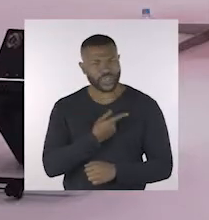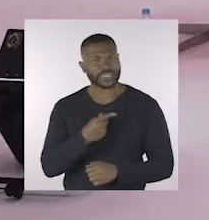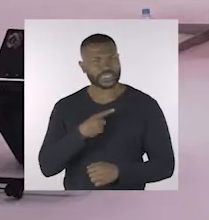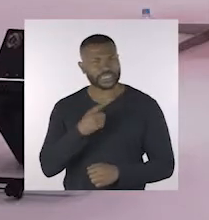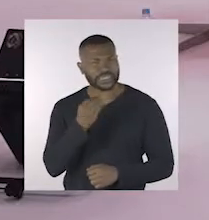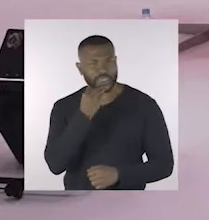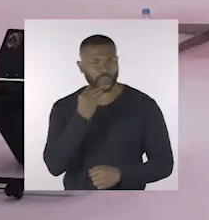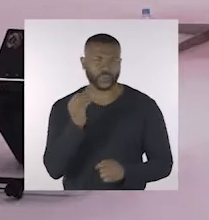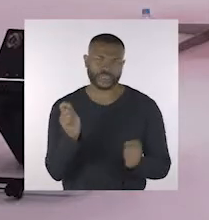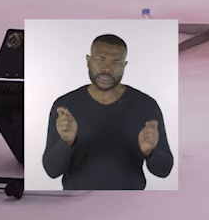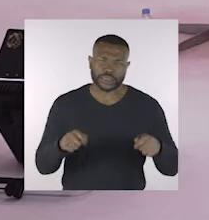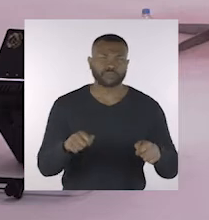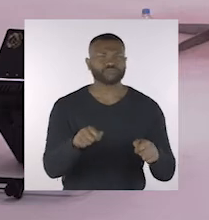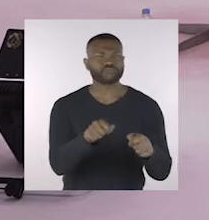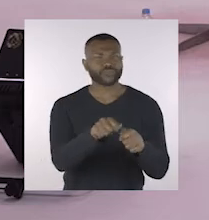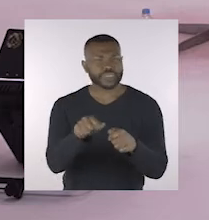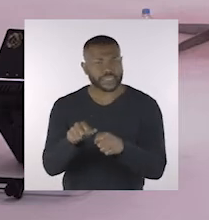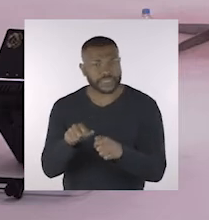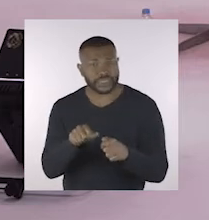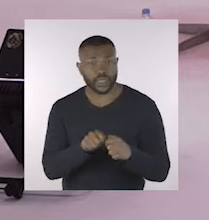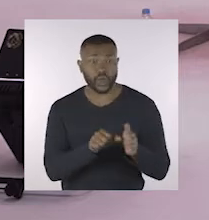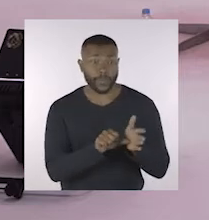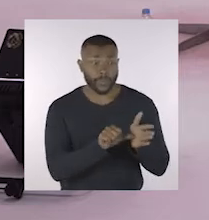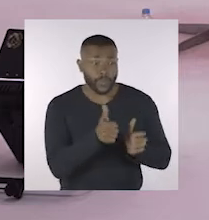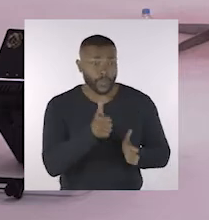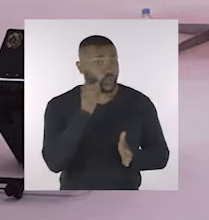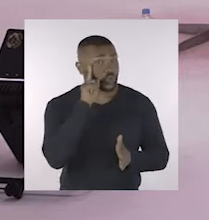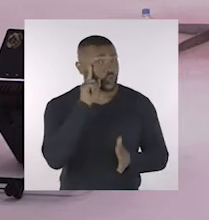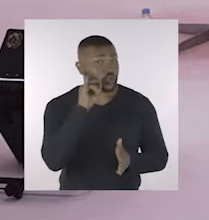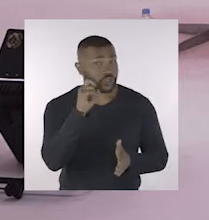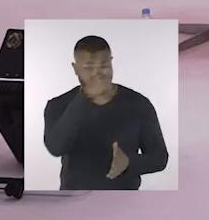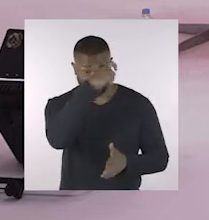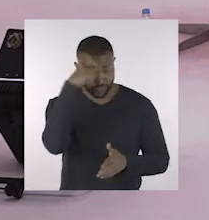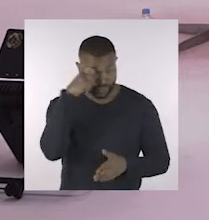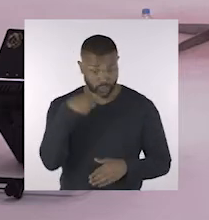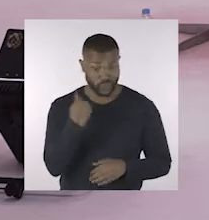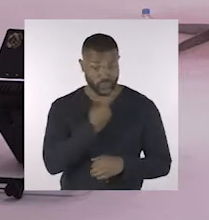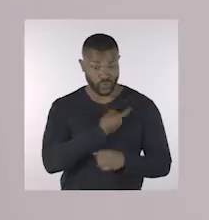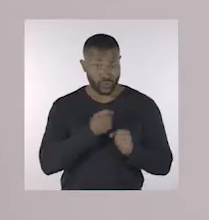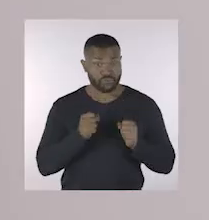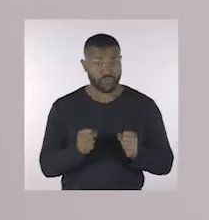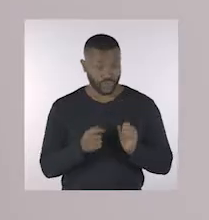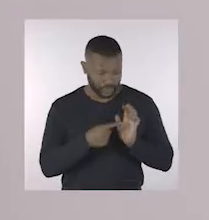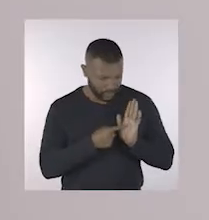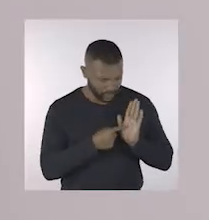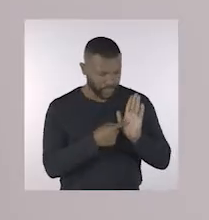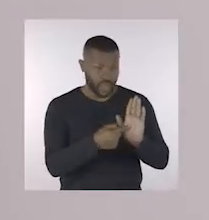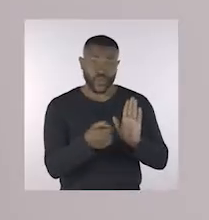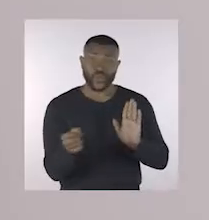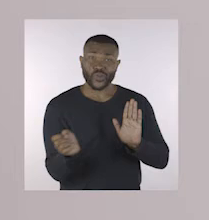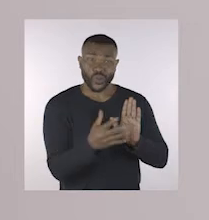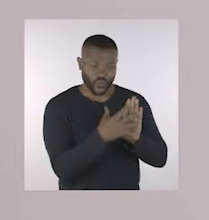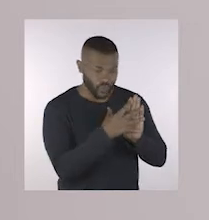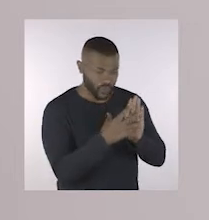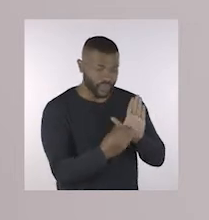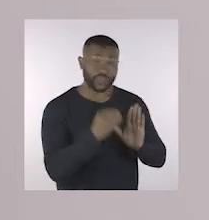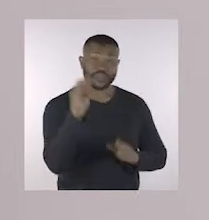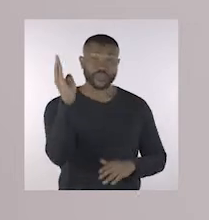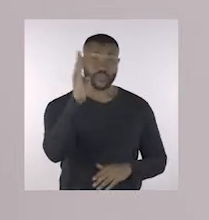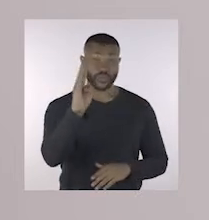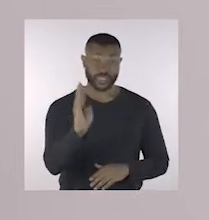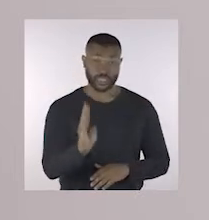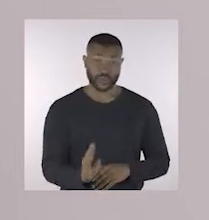vamos ter as condições de fazer com que a partir de Primeiro de Janeiro a gente possa apresentar esse novo modelo